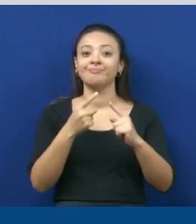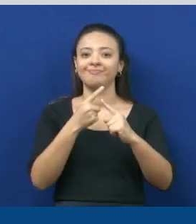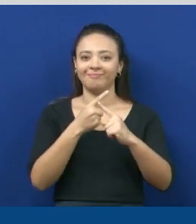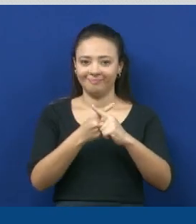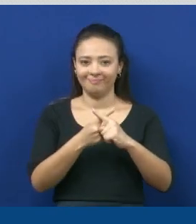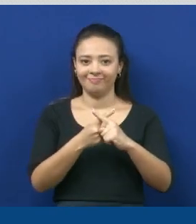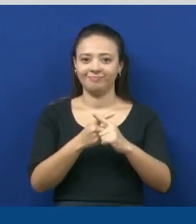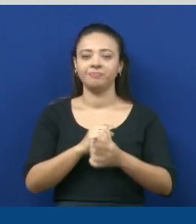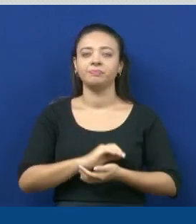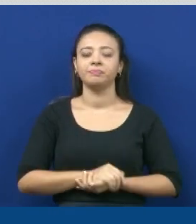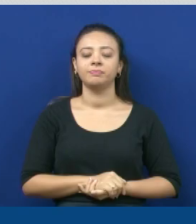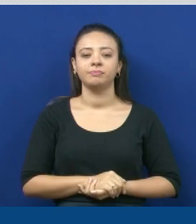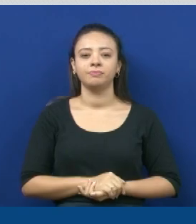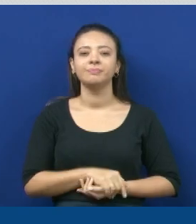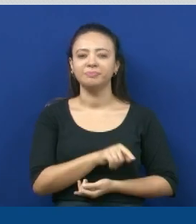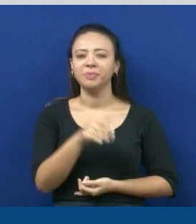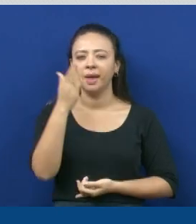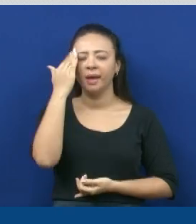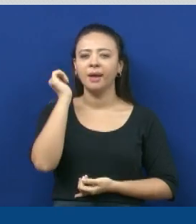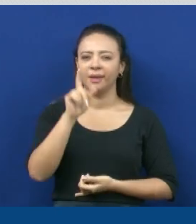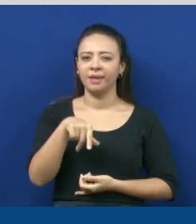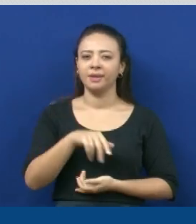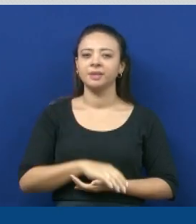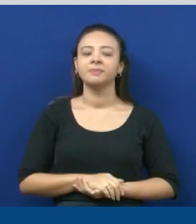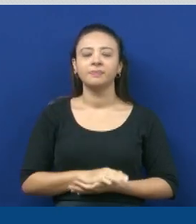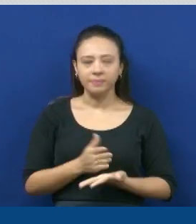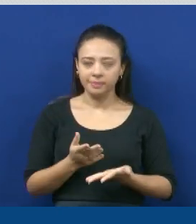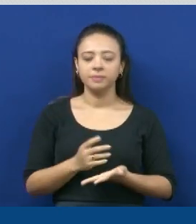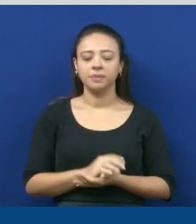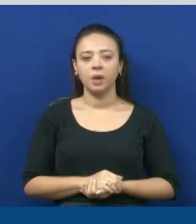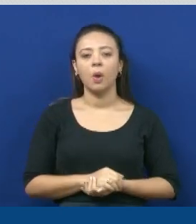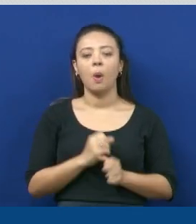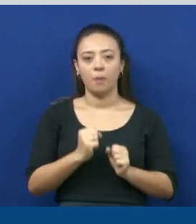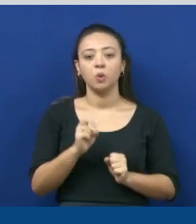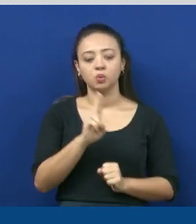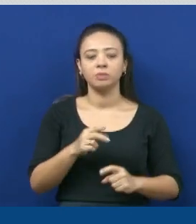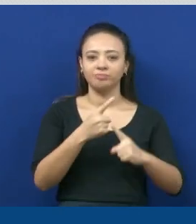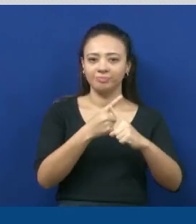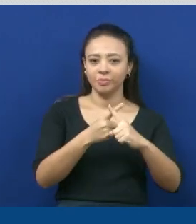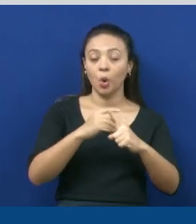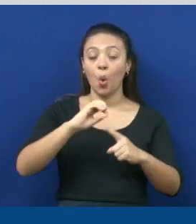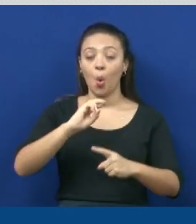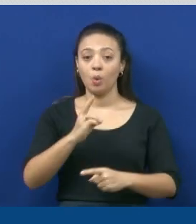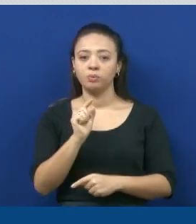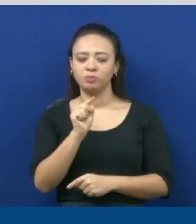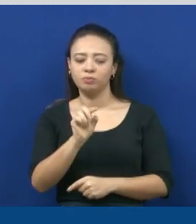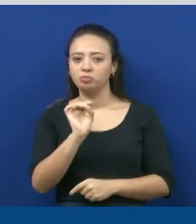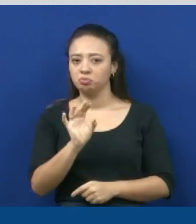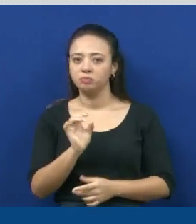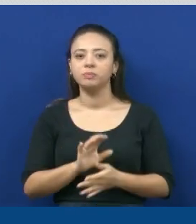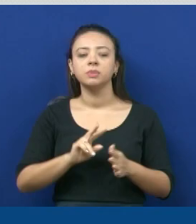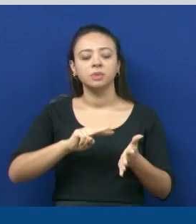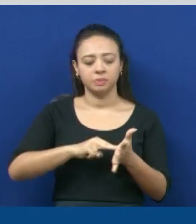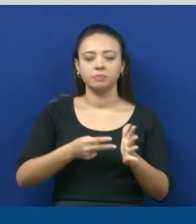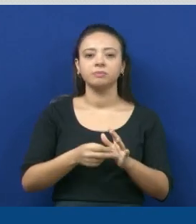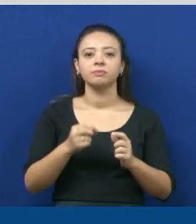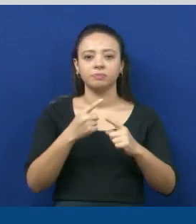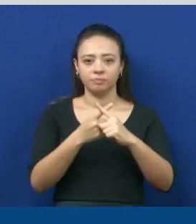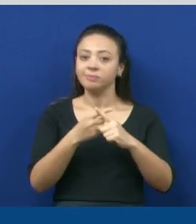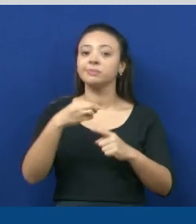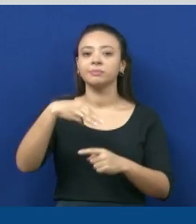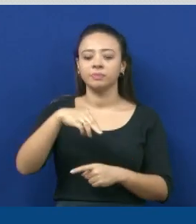significa multiplicação. Eu creio que vocês já sabem. No lugar de botar um x, nós podemos também colocar esse pontinho que